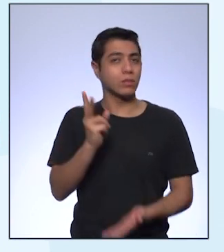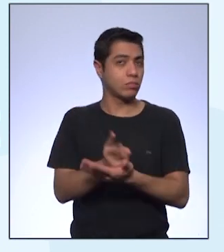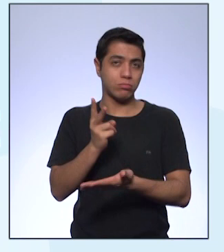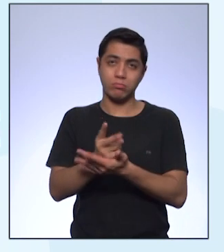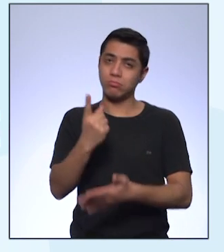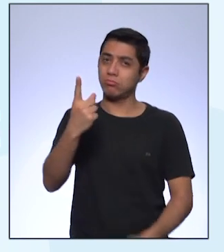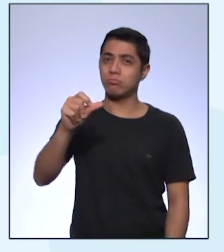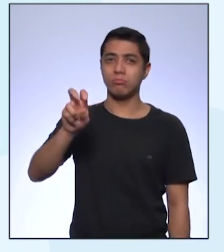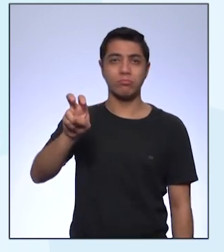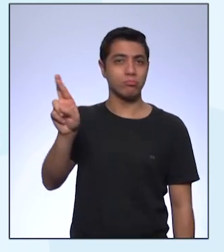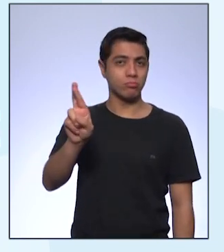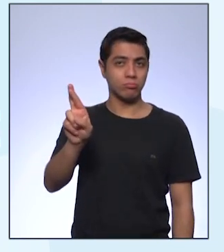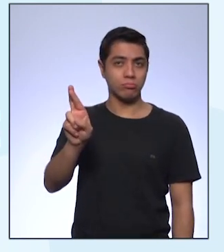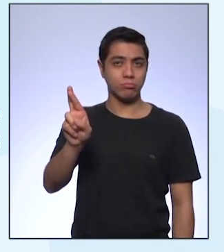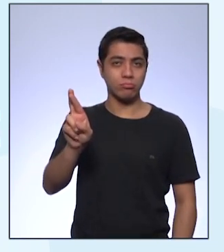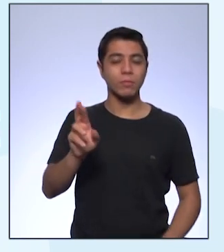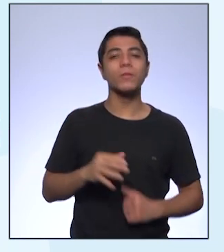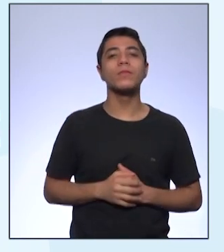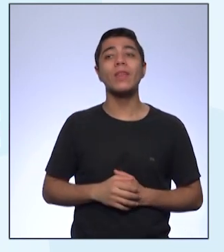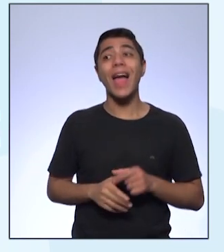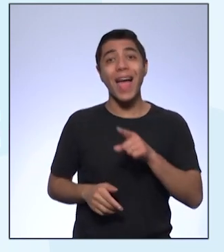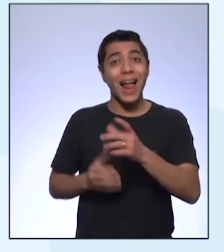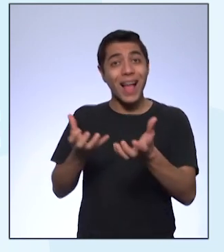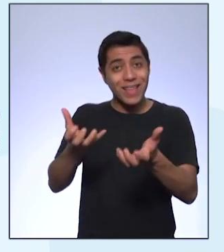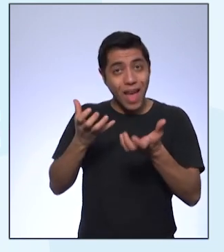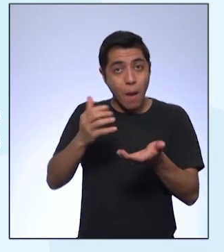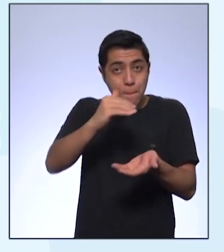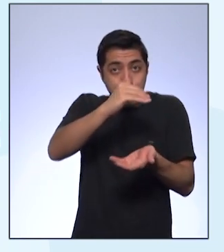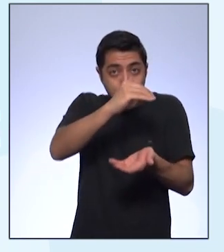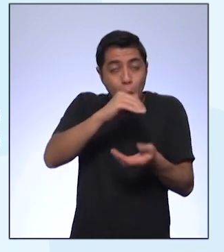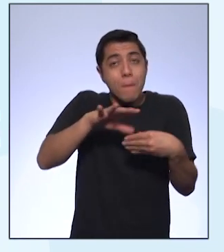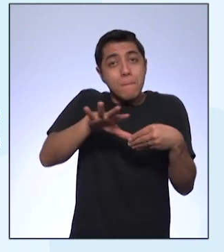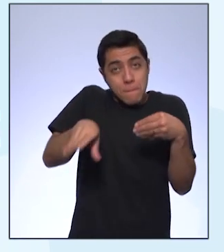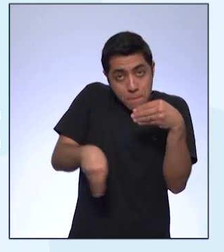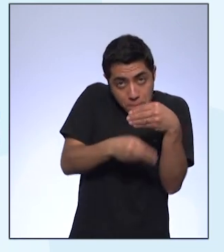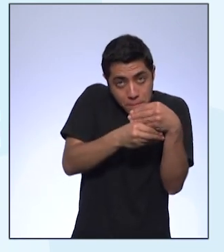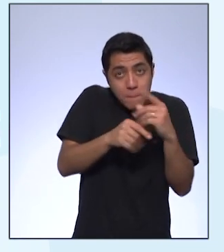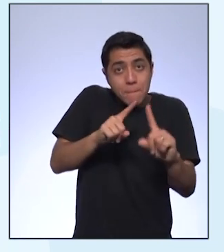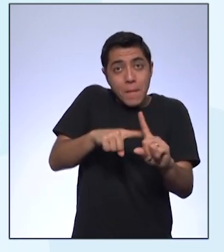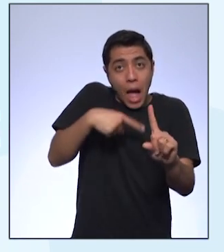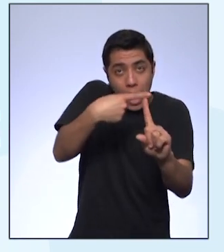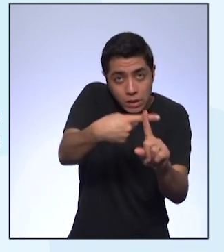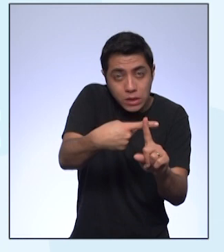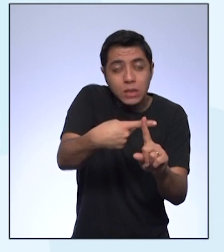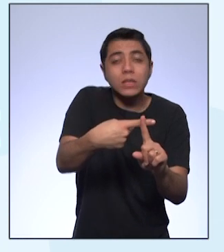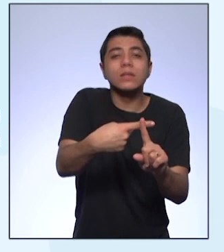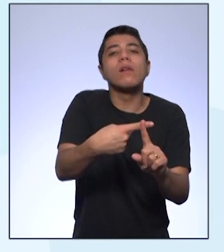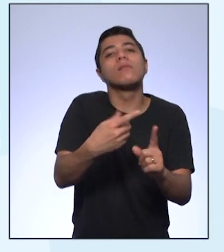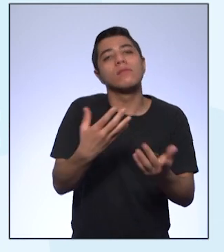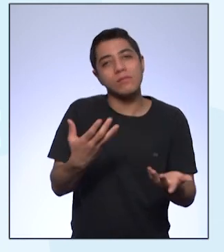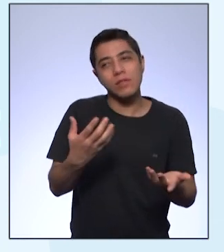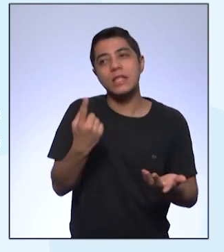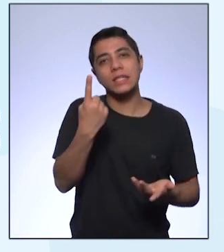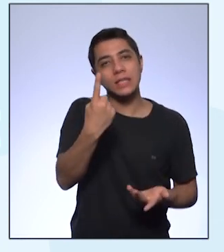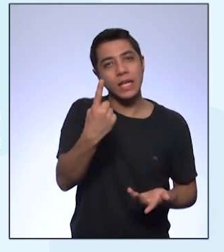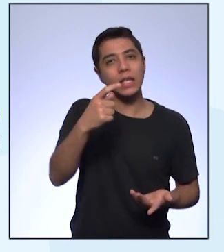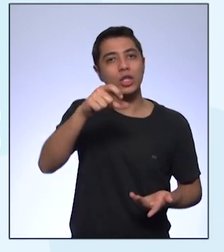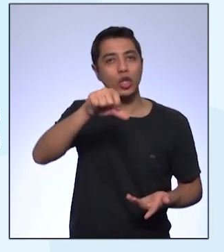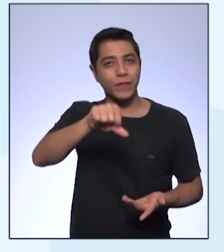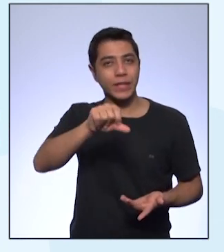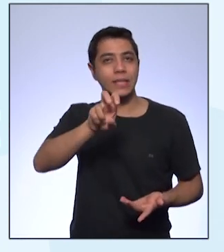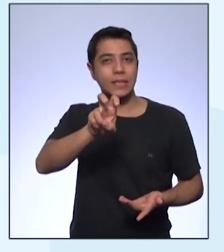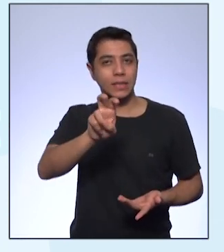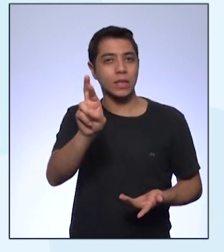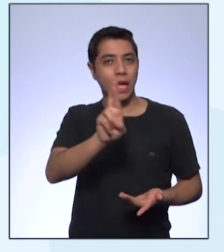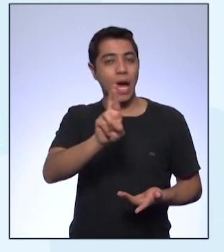de canjica ou qualquer outra coisa, ela vai pagar os mesmos R$ 195,00 mais 1 vezes 5. O que é esse